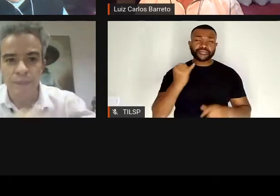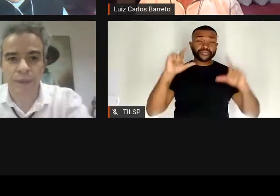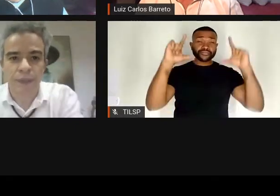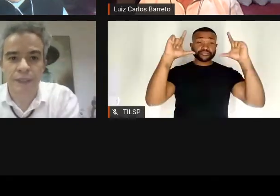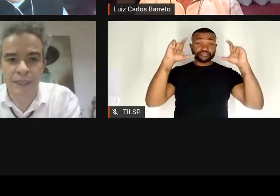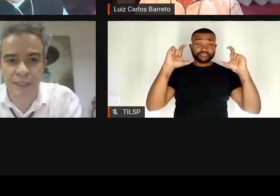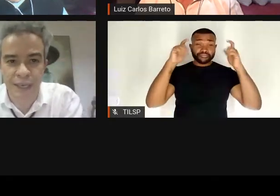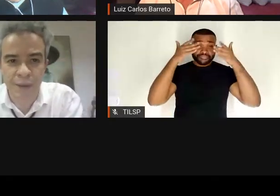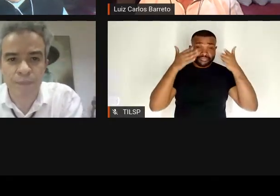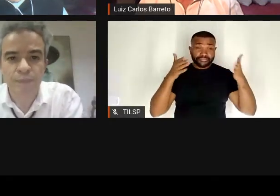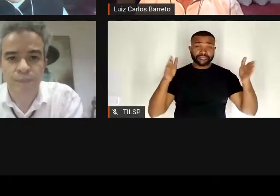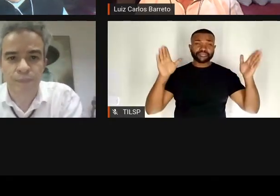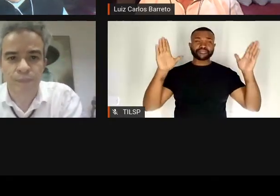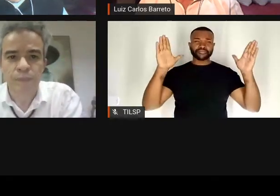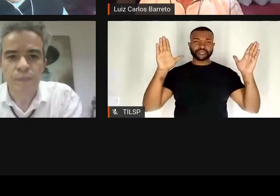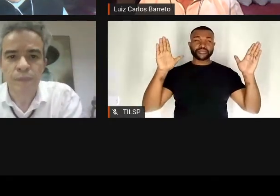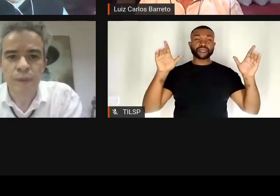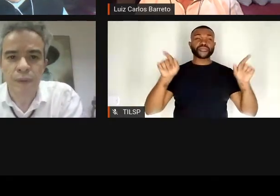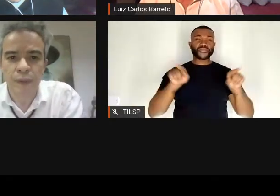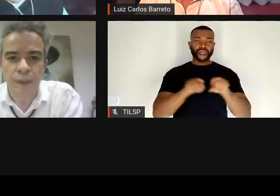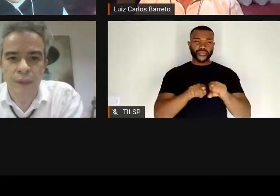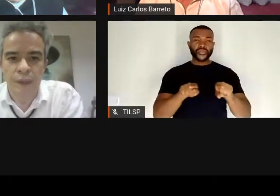mais, dizer